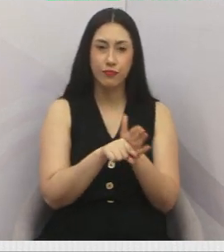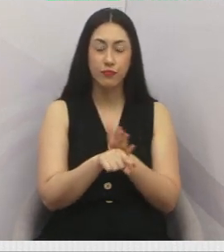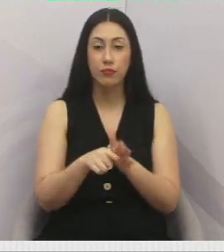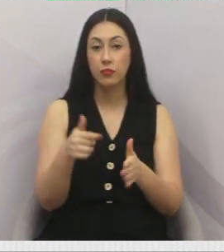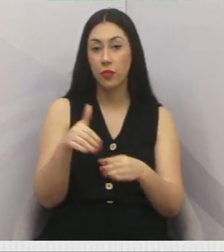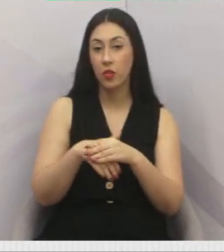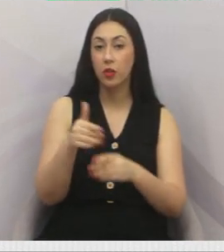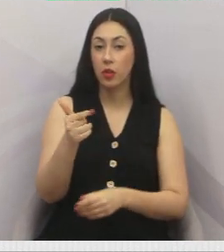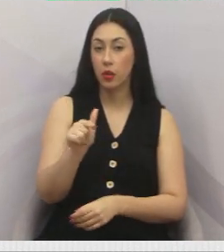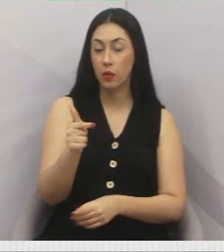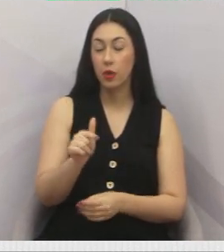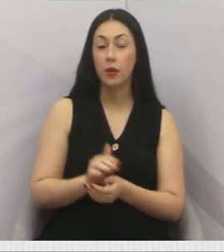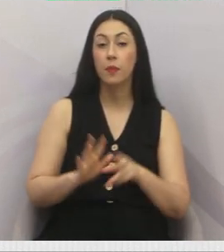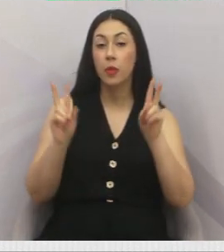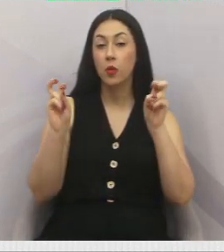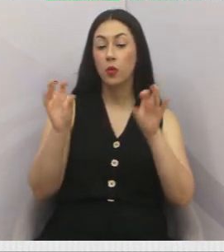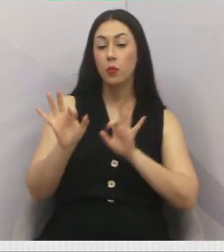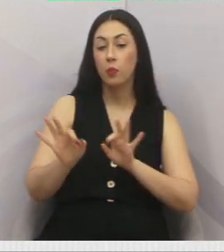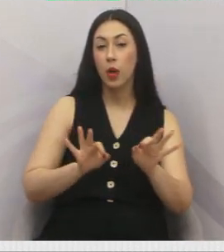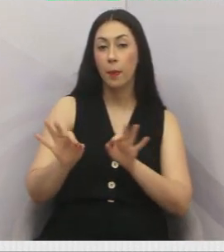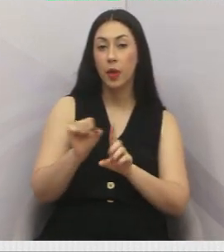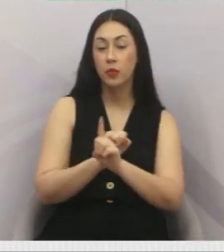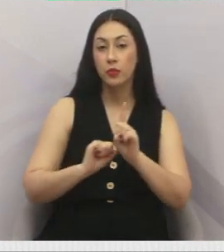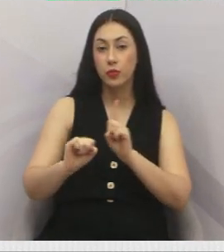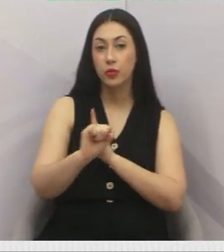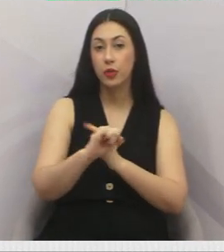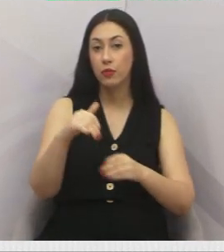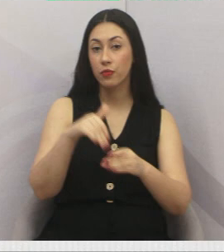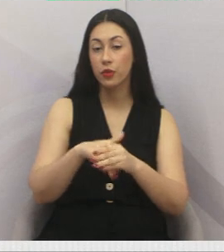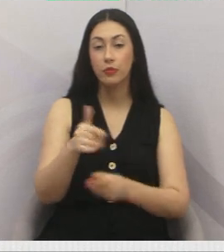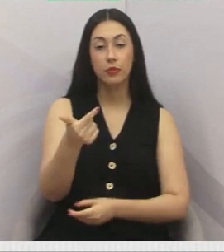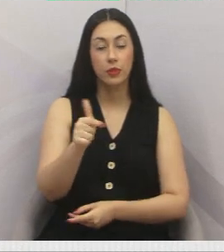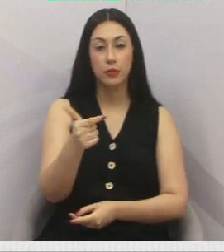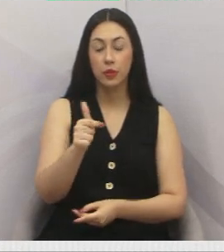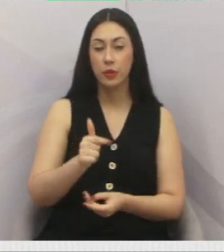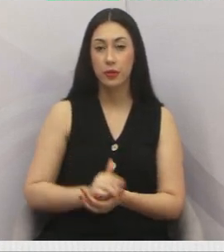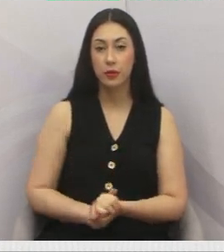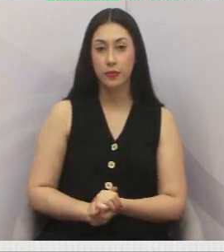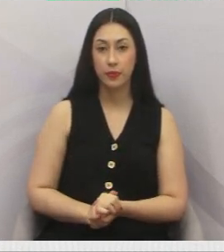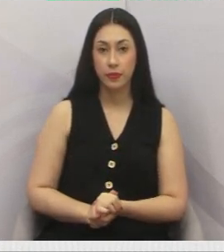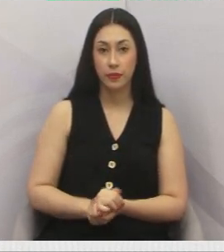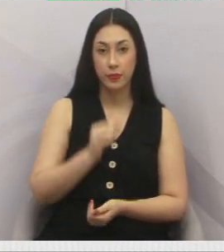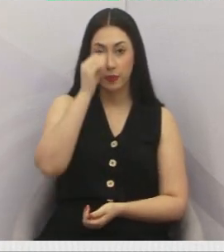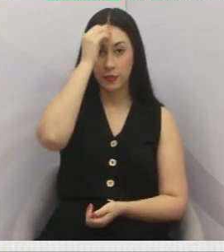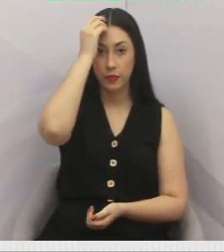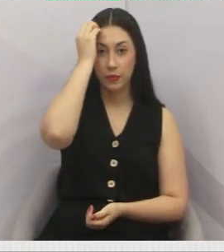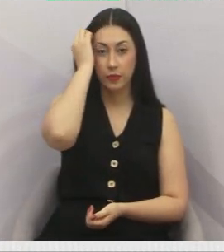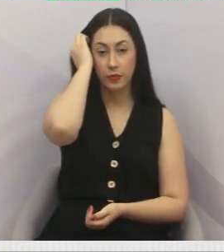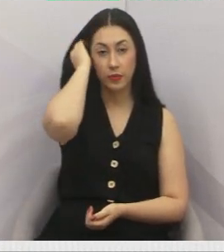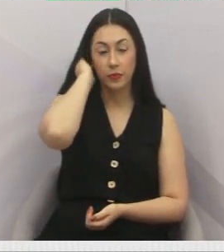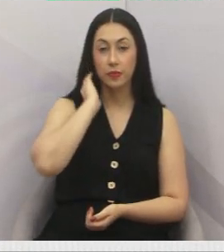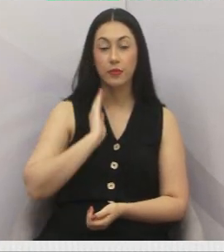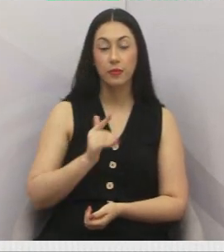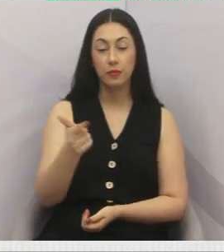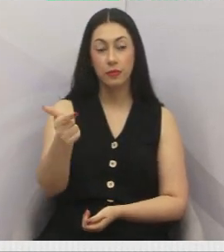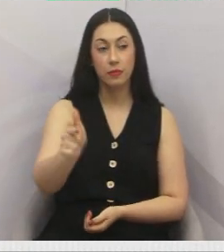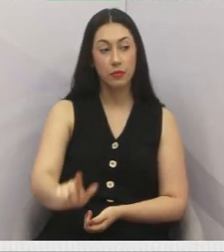branco. Segmento Organização da Sociedade Civil, voto em branco. Próximo